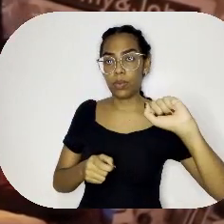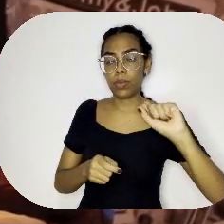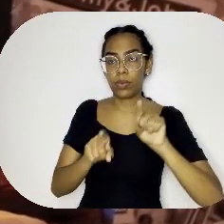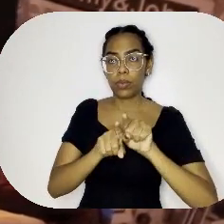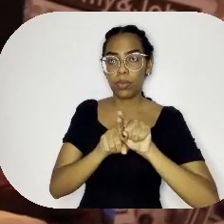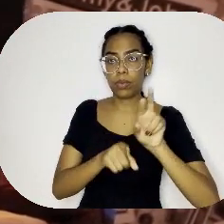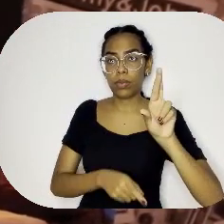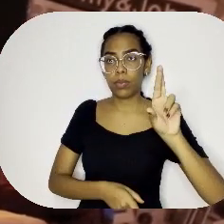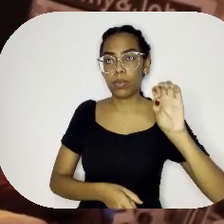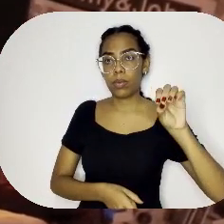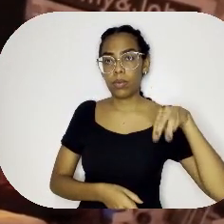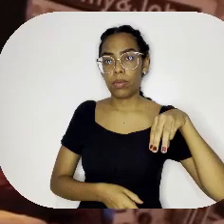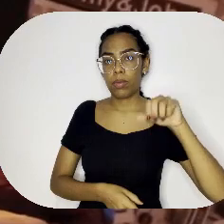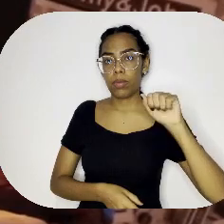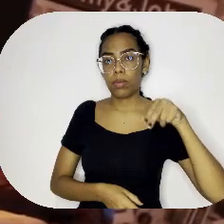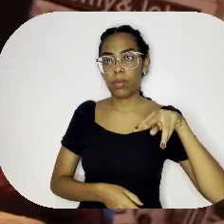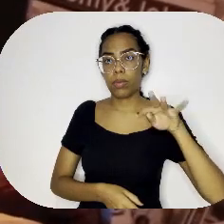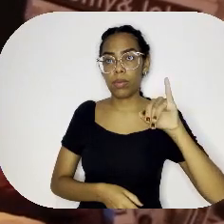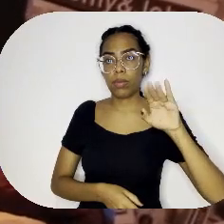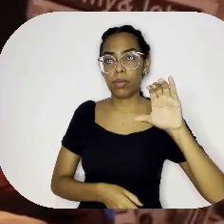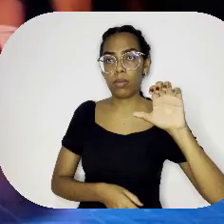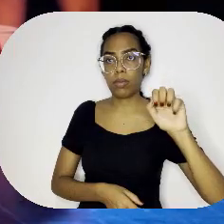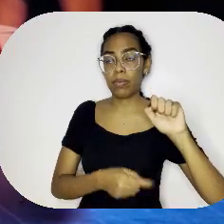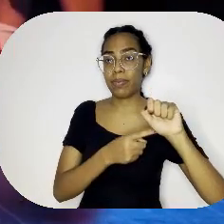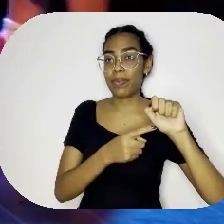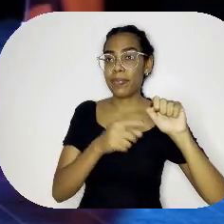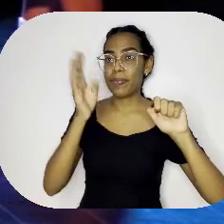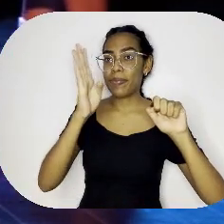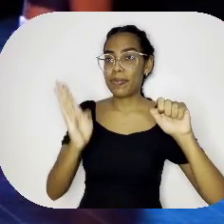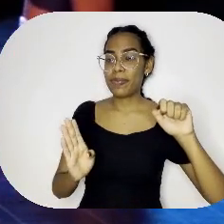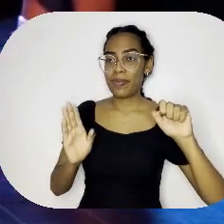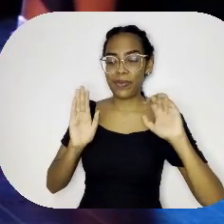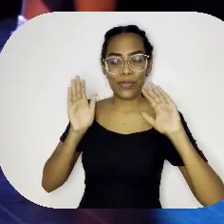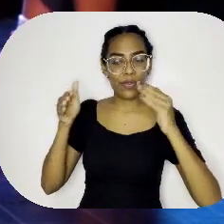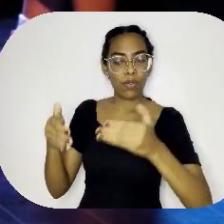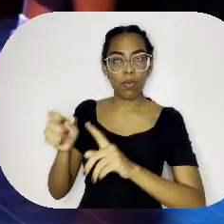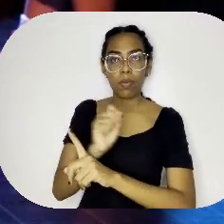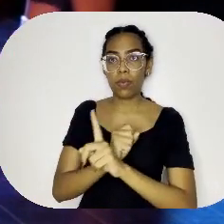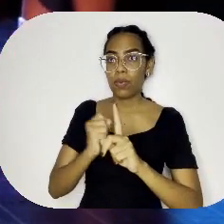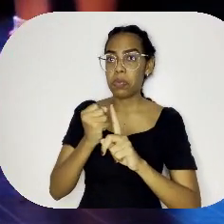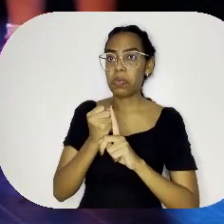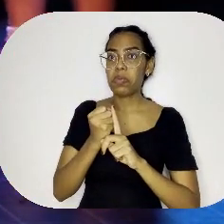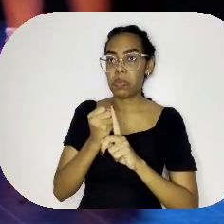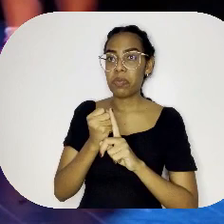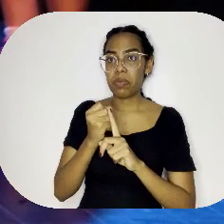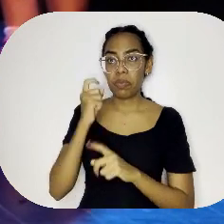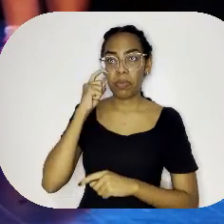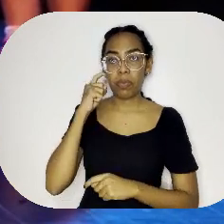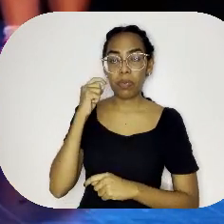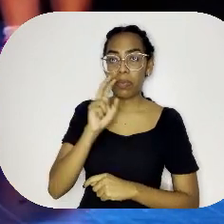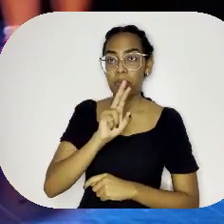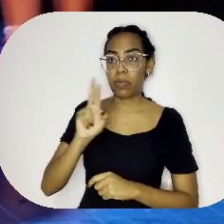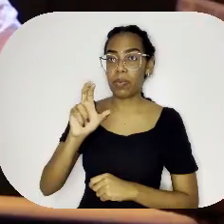venha... Não, eu prefiro não. É melhor que venha, né, um defensor da poesia romântica. É, porque nada mais